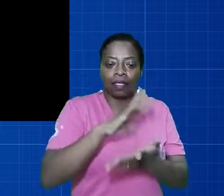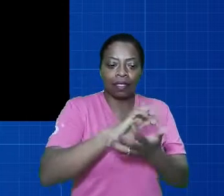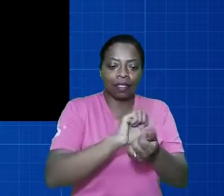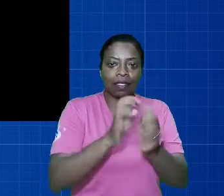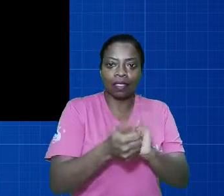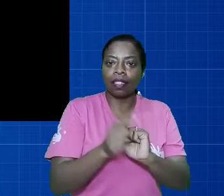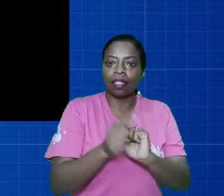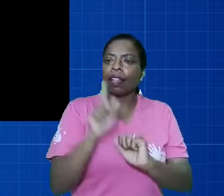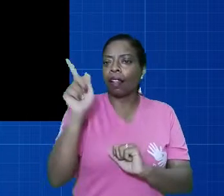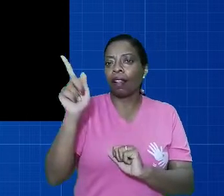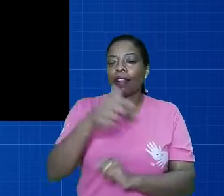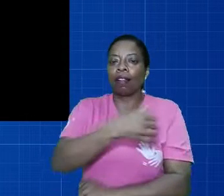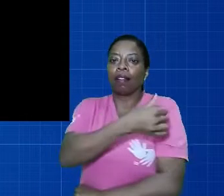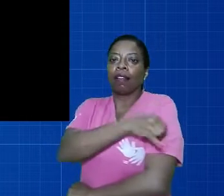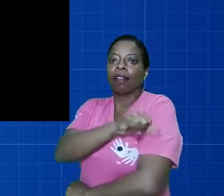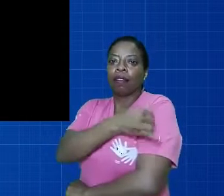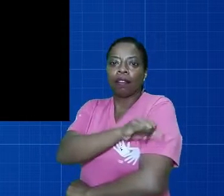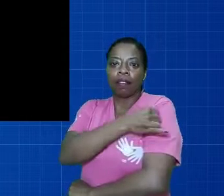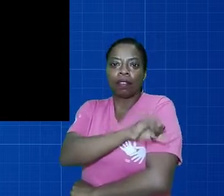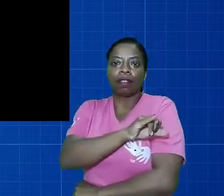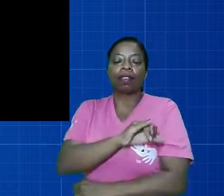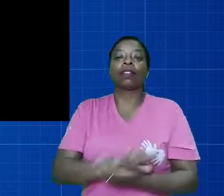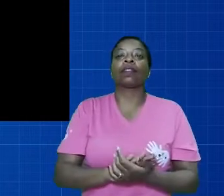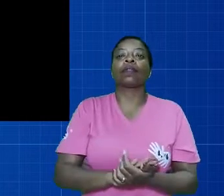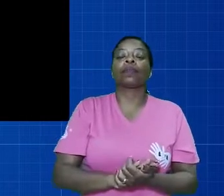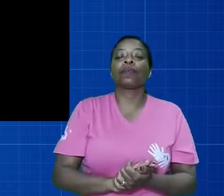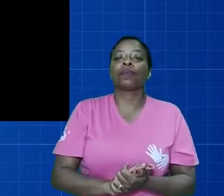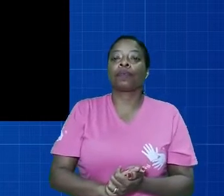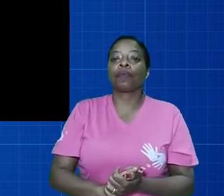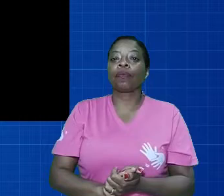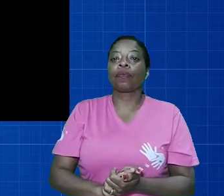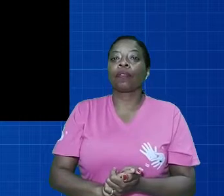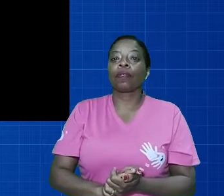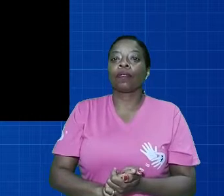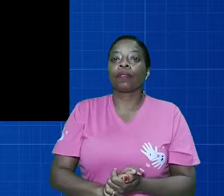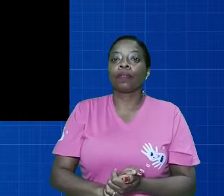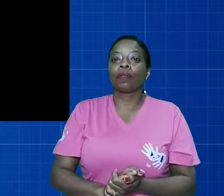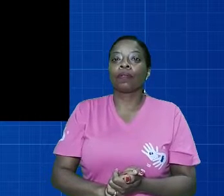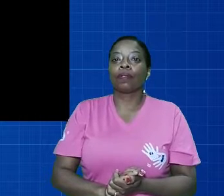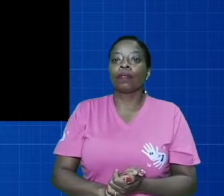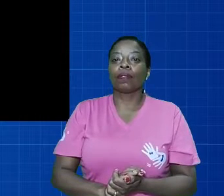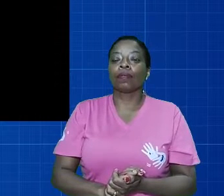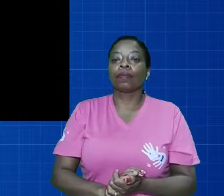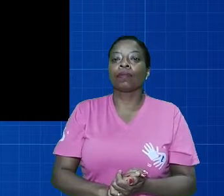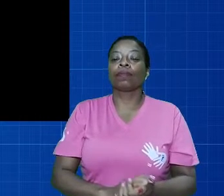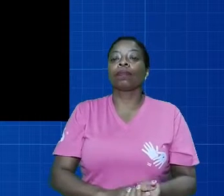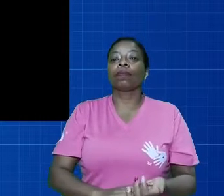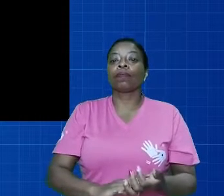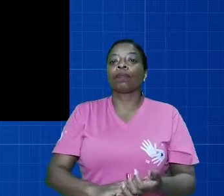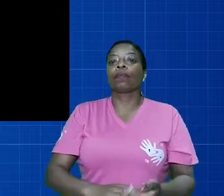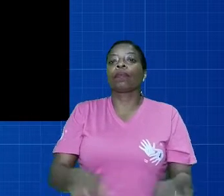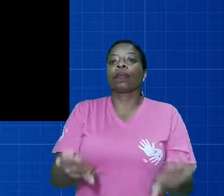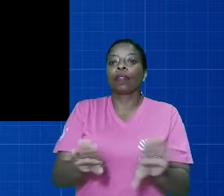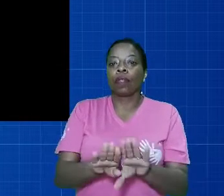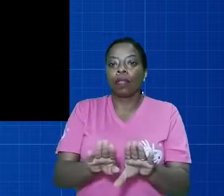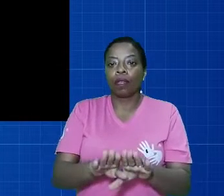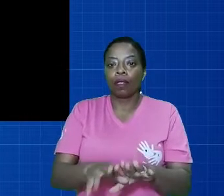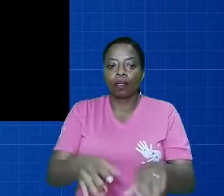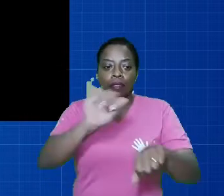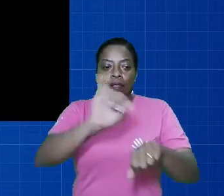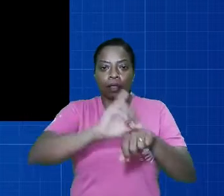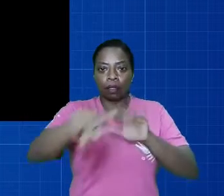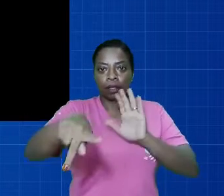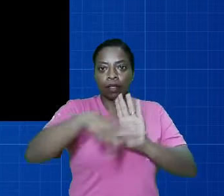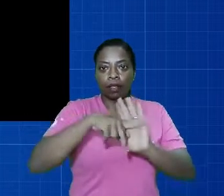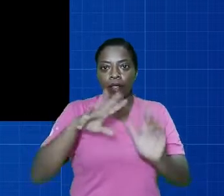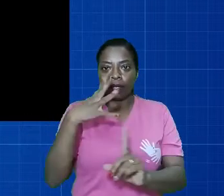do Rio de Janeiro, né? O Centro Juvenil de Artes aqui no Paraná, né?